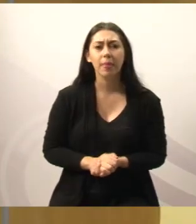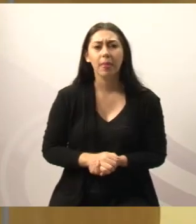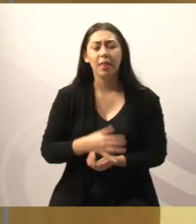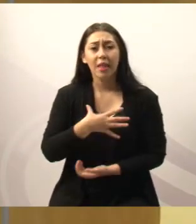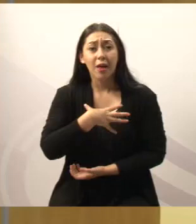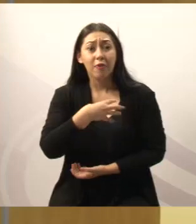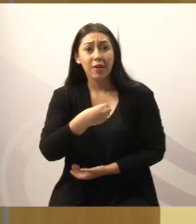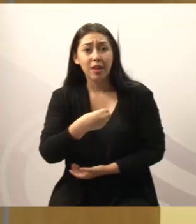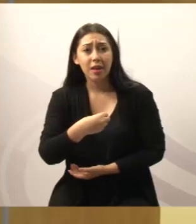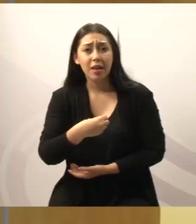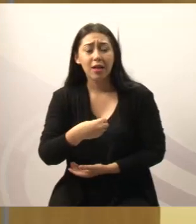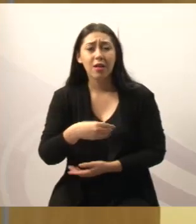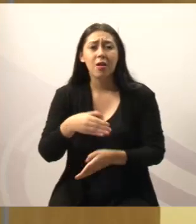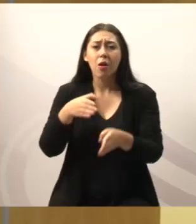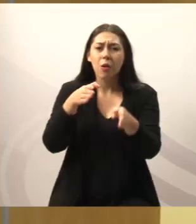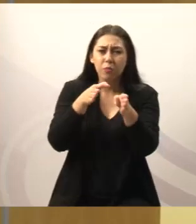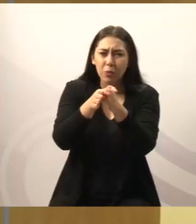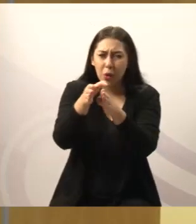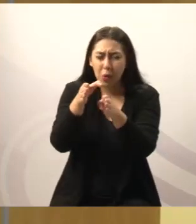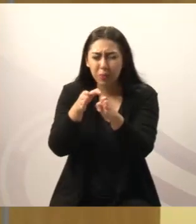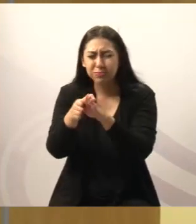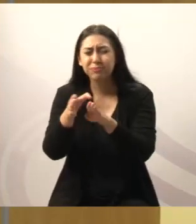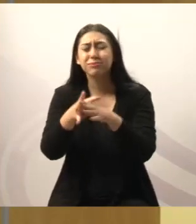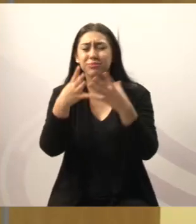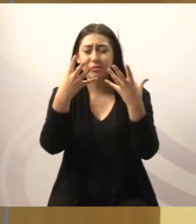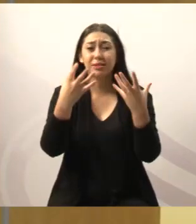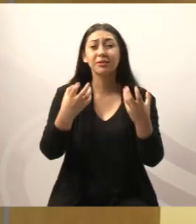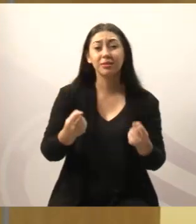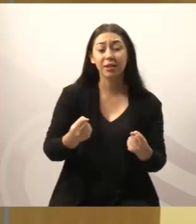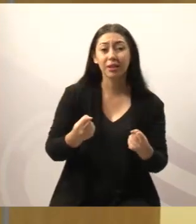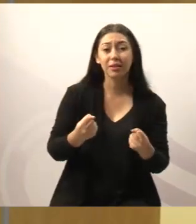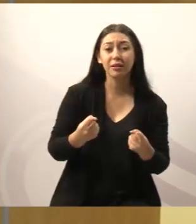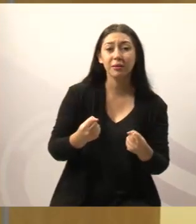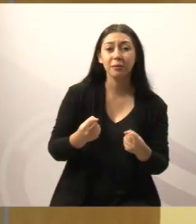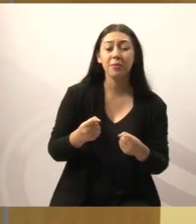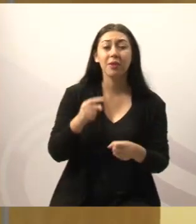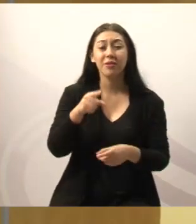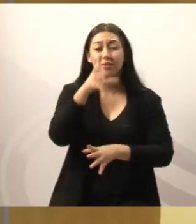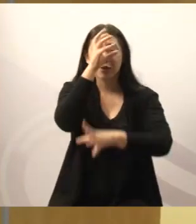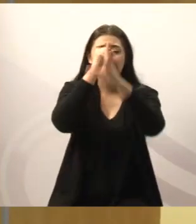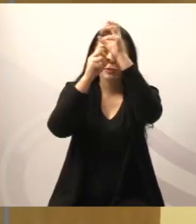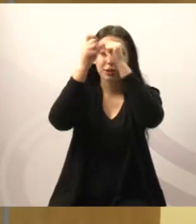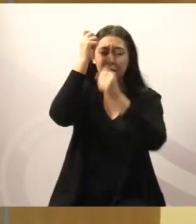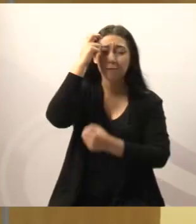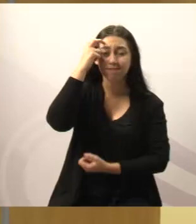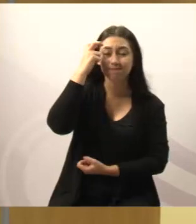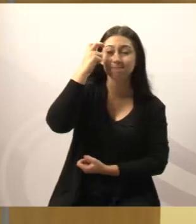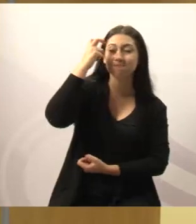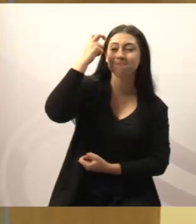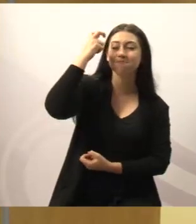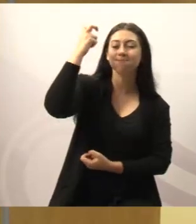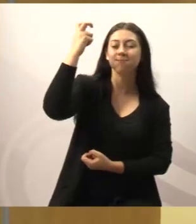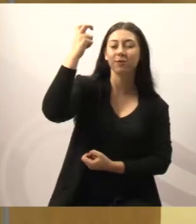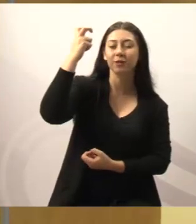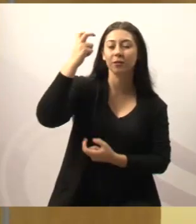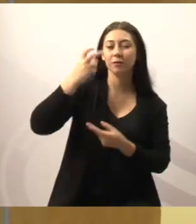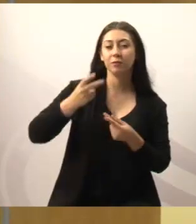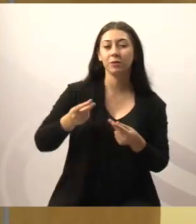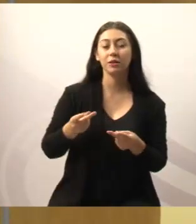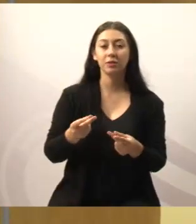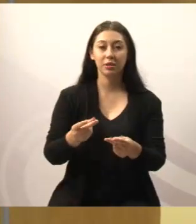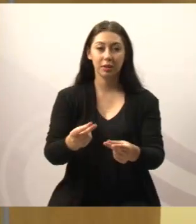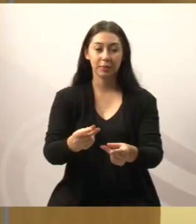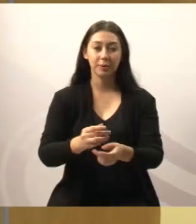a instrução desses teus jovens anos. Ganharás uma sabedoria que durará até a